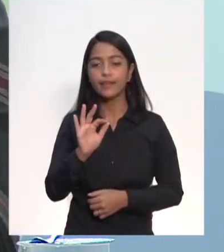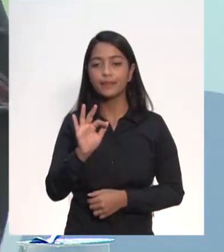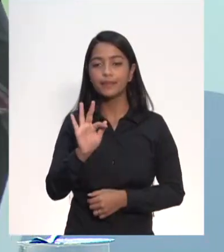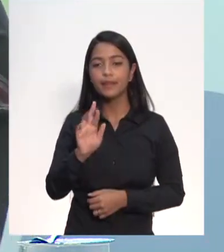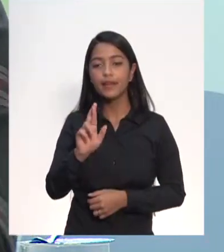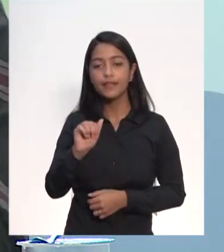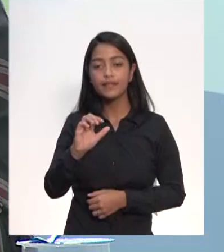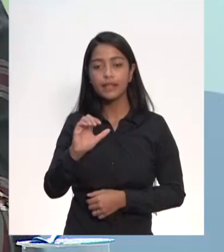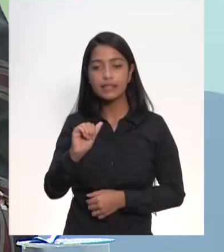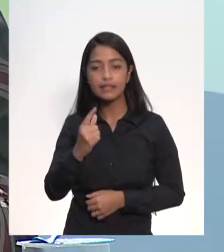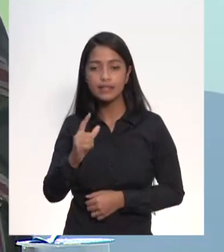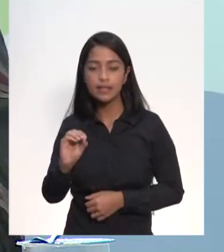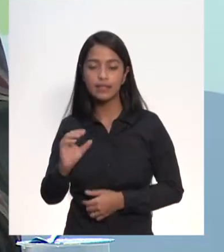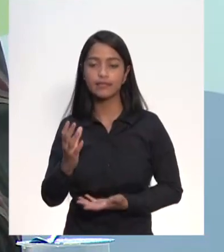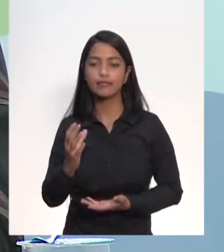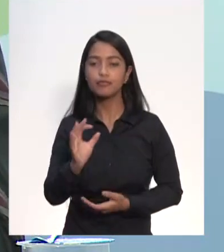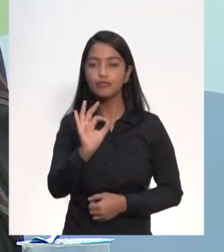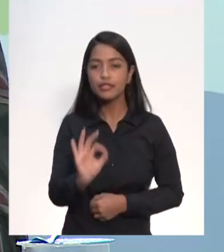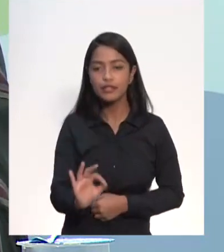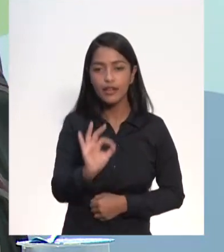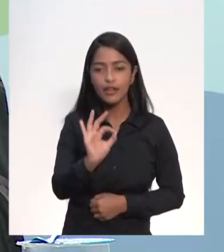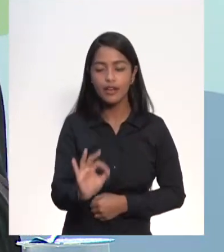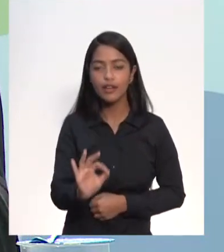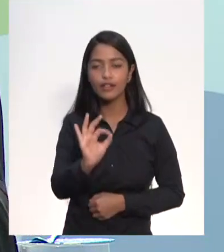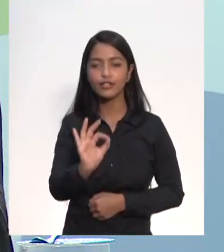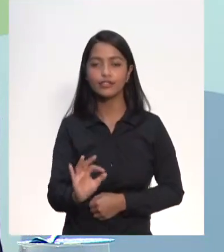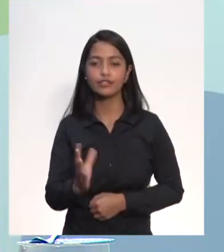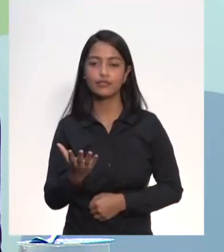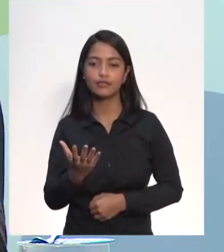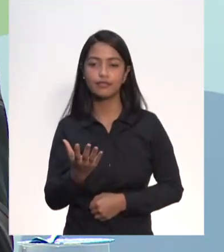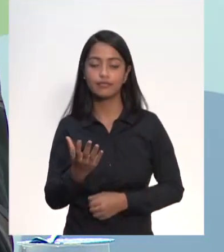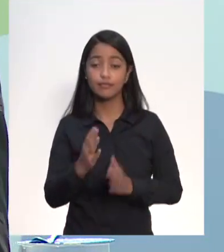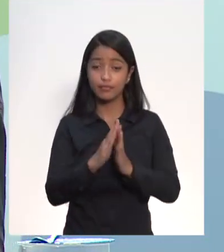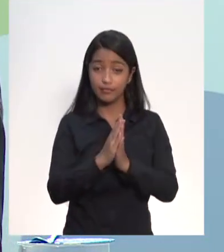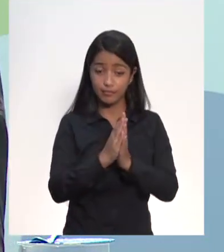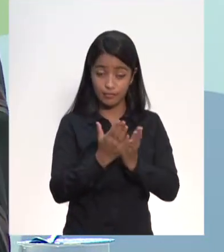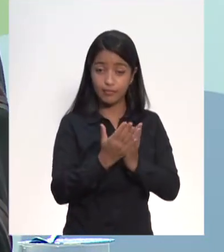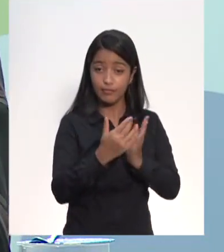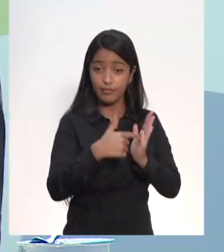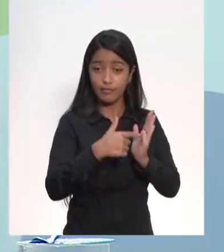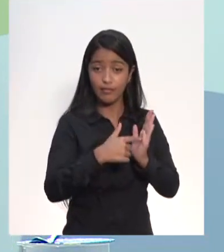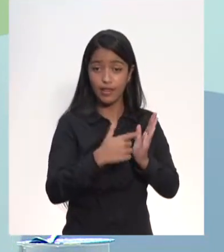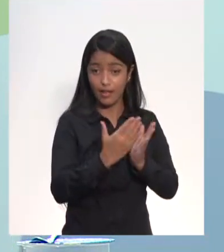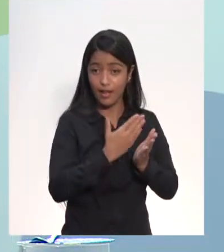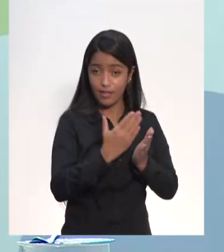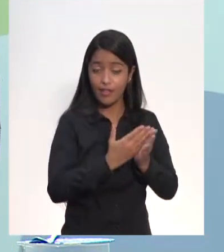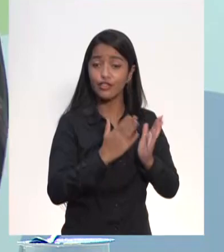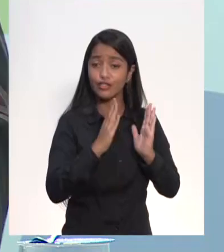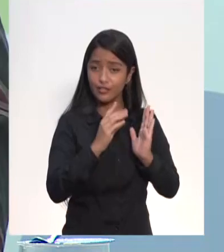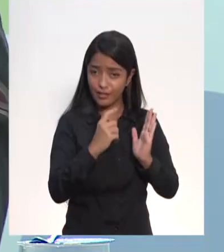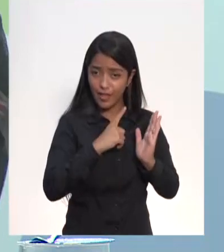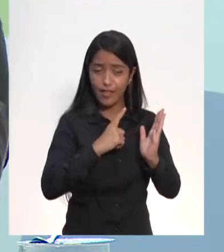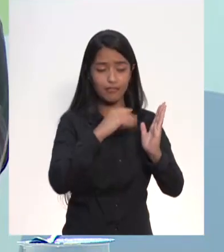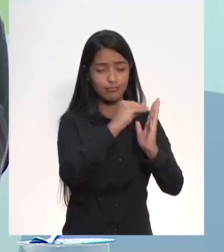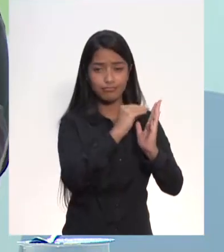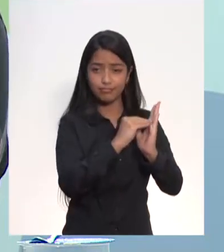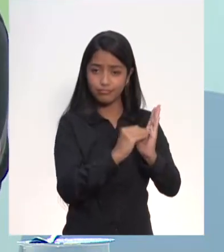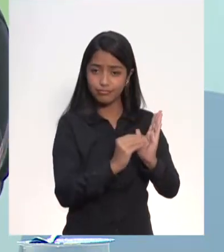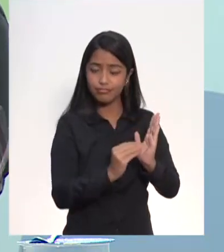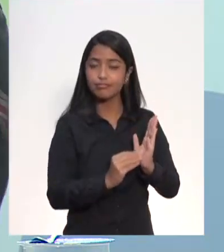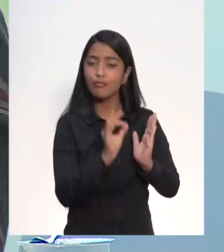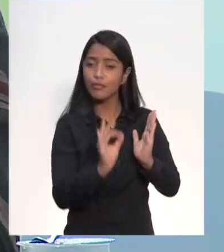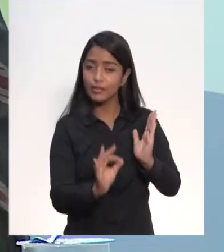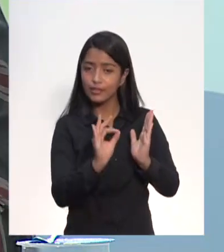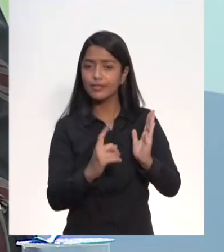como forma de porcentagem. Porcentagem no caderno aparece em várias situações para trabalhar porcentagem com os